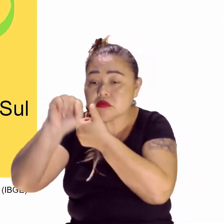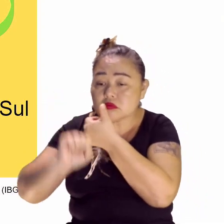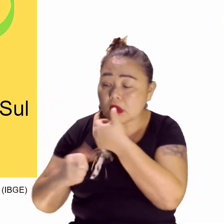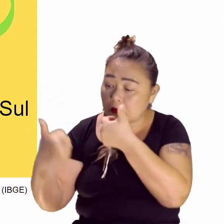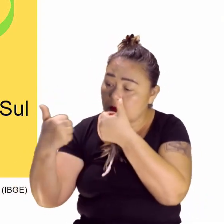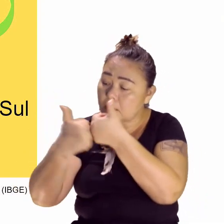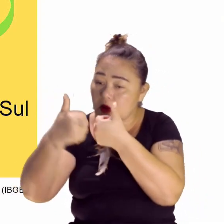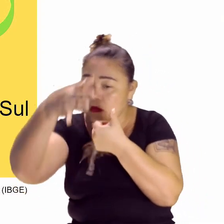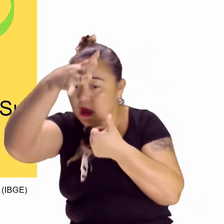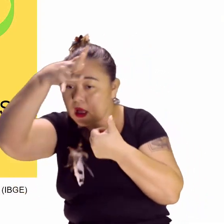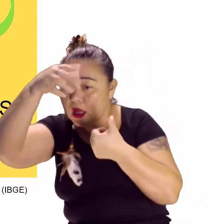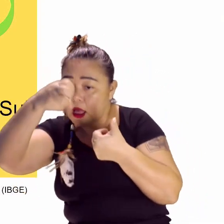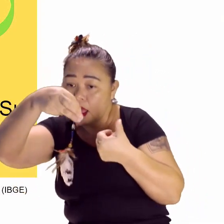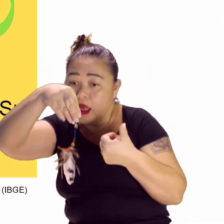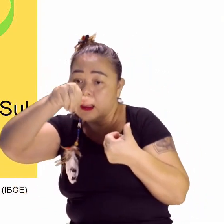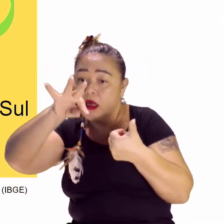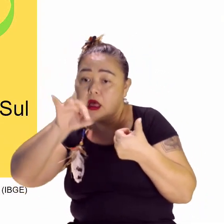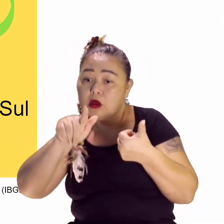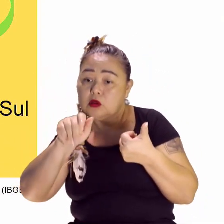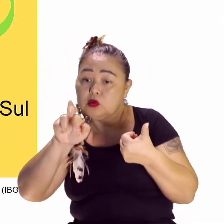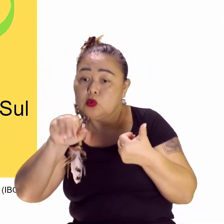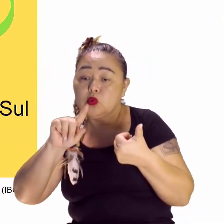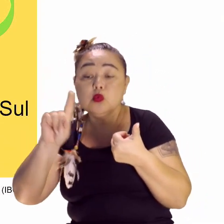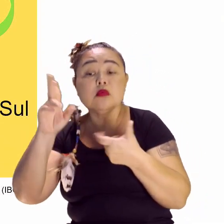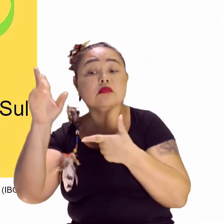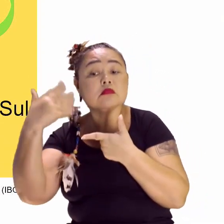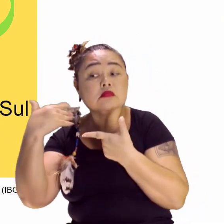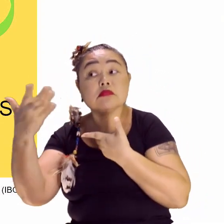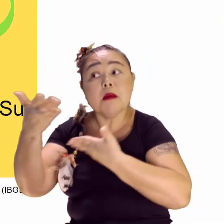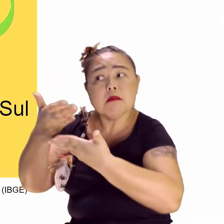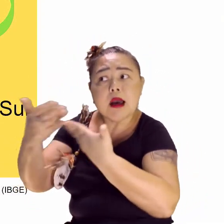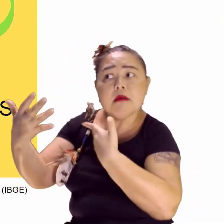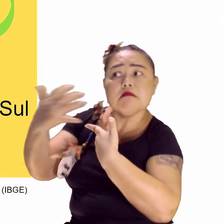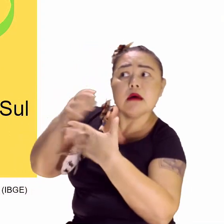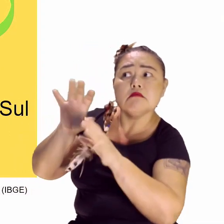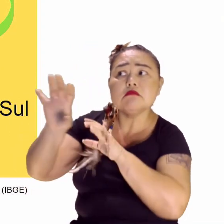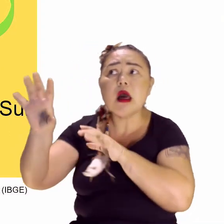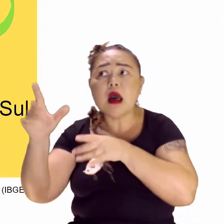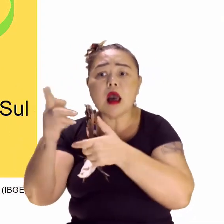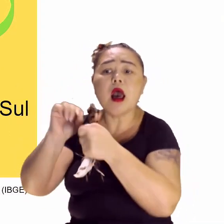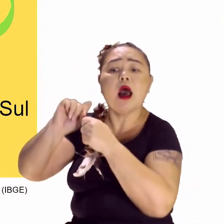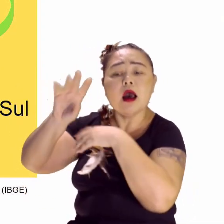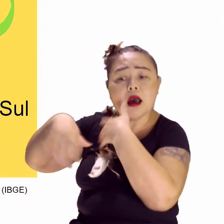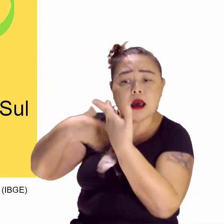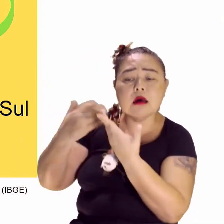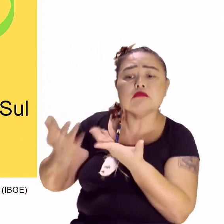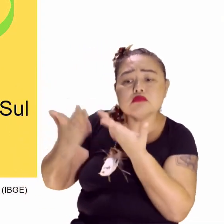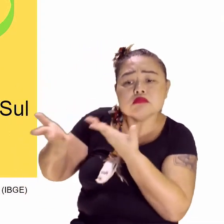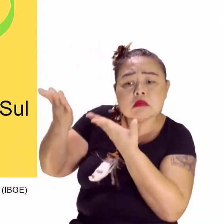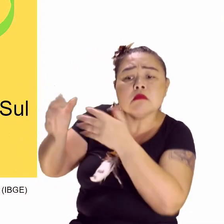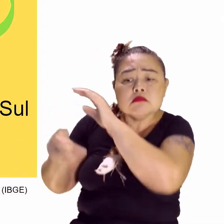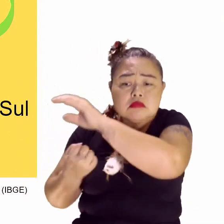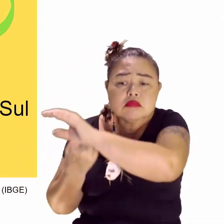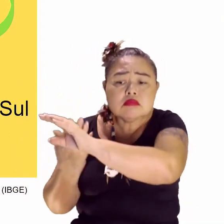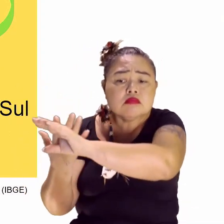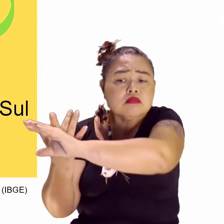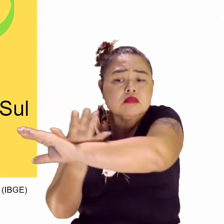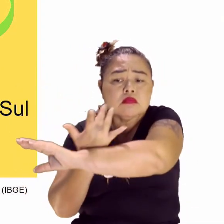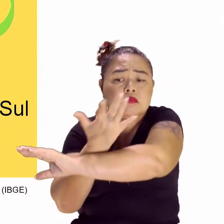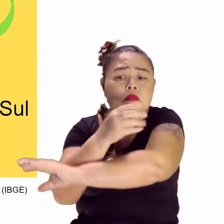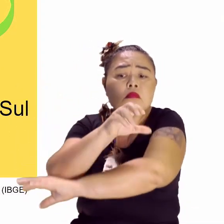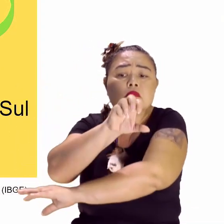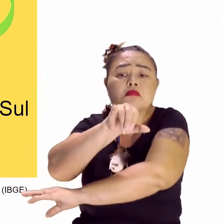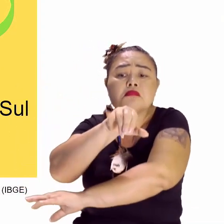Rondônia está mais próximo ao Mato Grosso influenciou também na produção nessa região mais ao sul do estado de Rondônia isso então nós temos